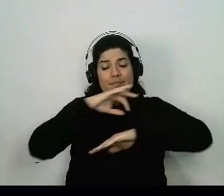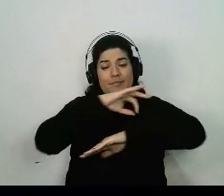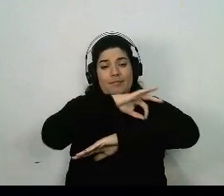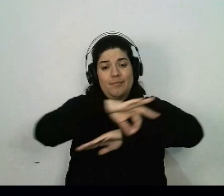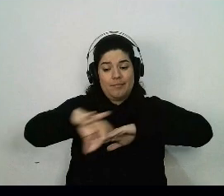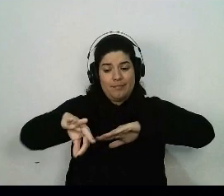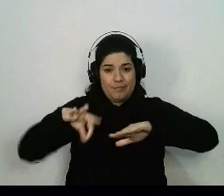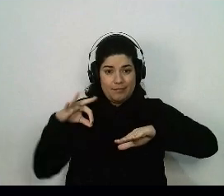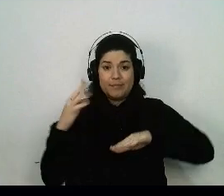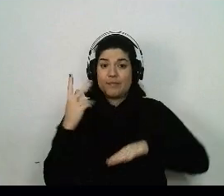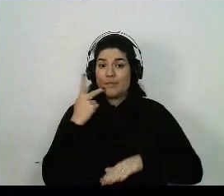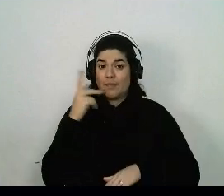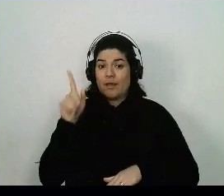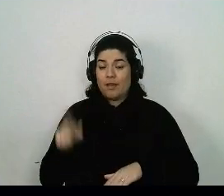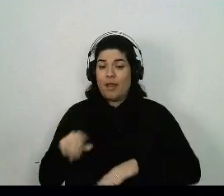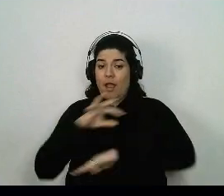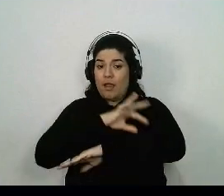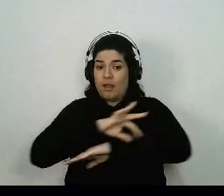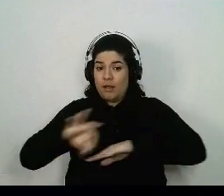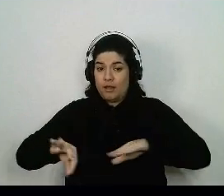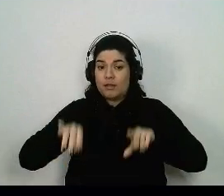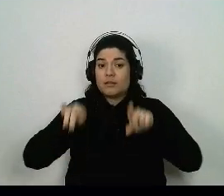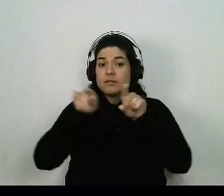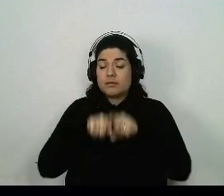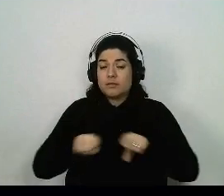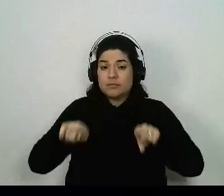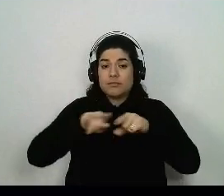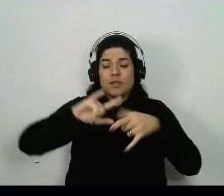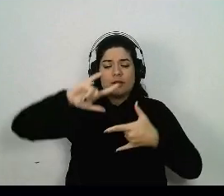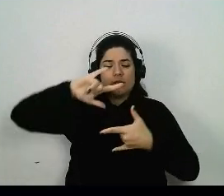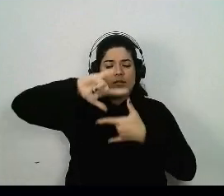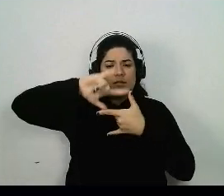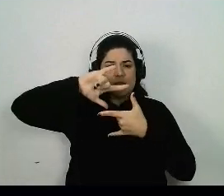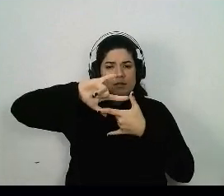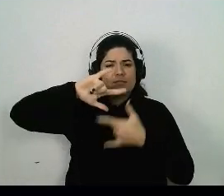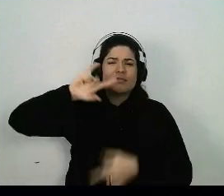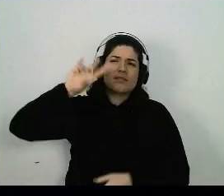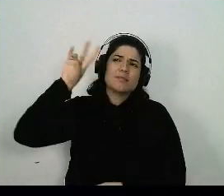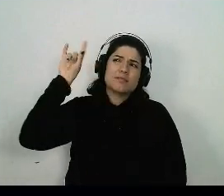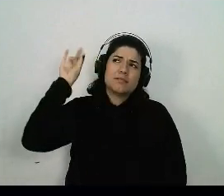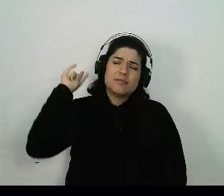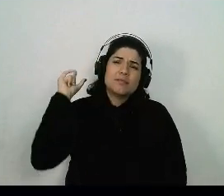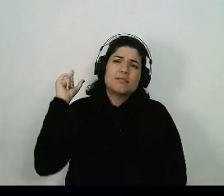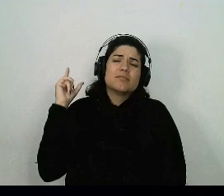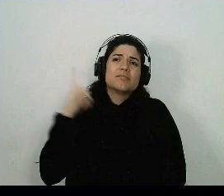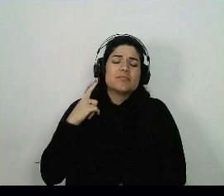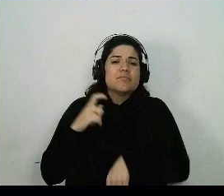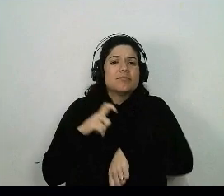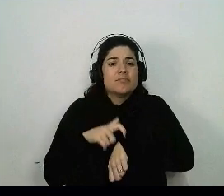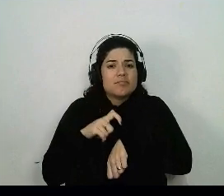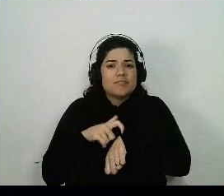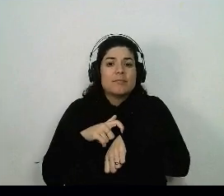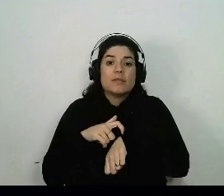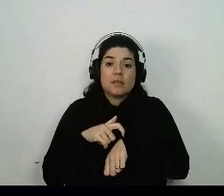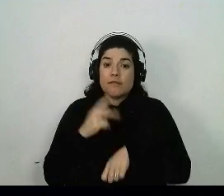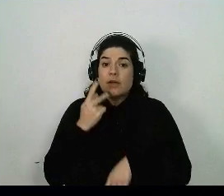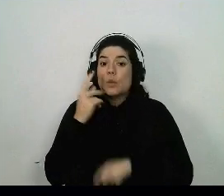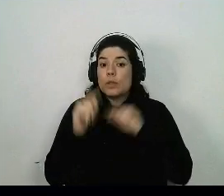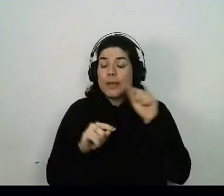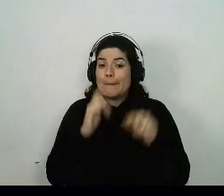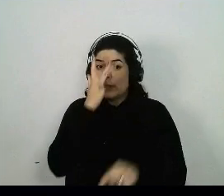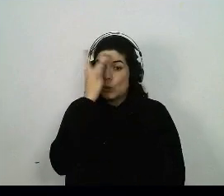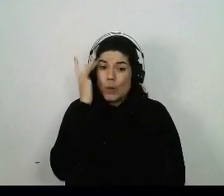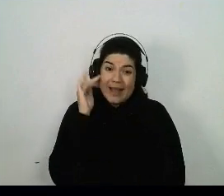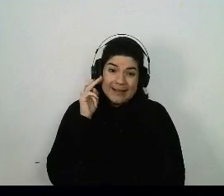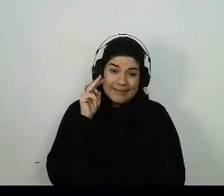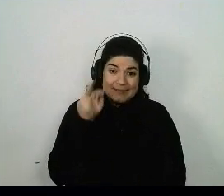dos arquitetos e da Microsoft, há um tempo atrás, até atualmente, ainda a gente entende que as pessoas olham para a Microsoft como,